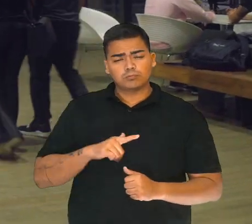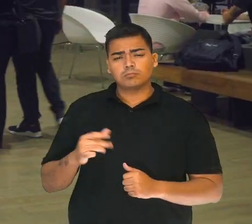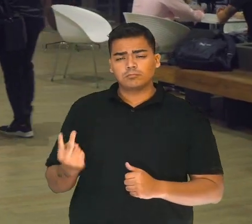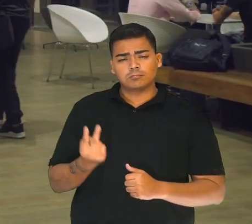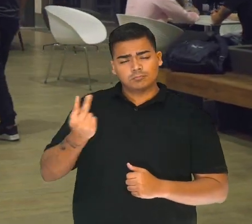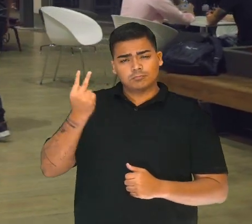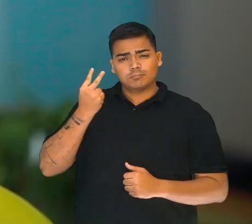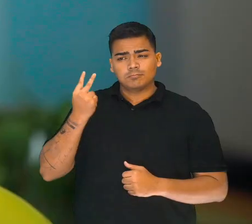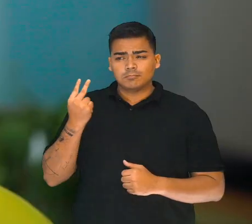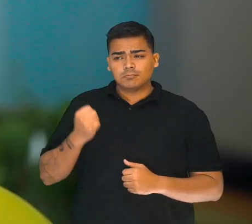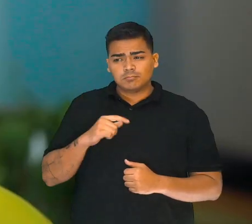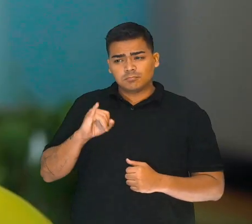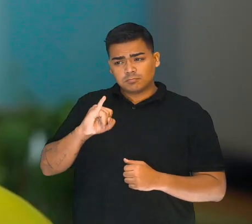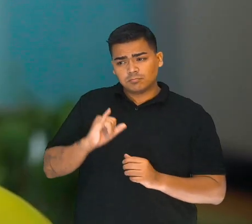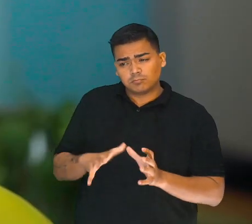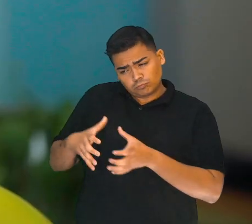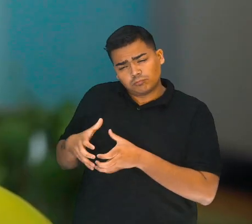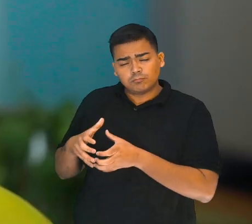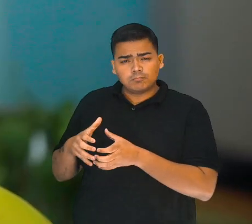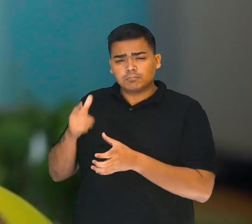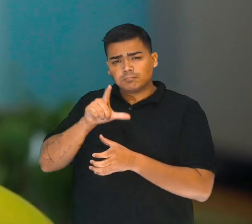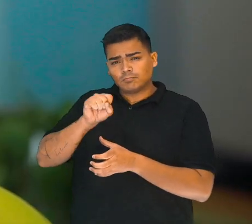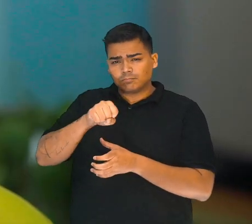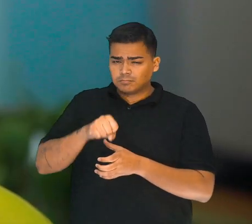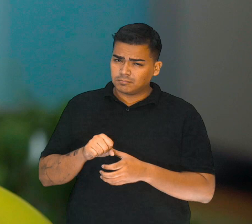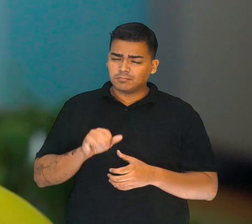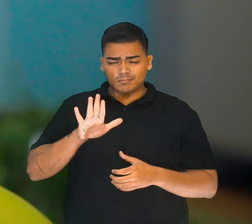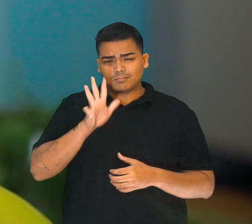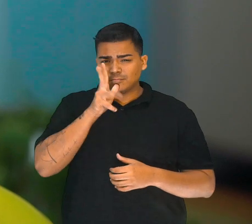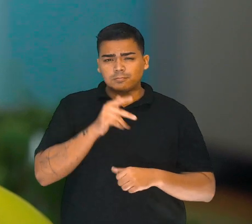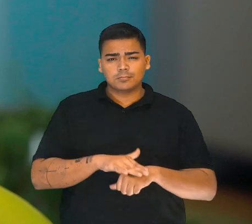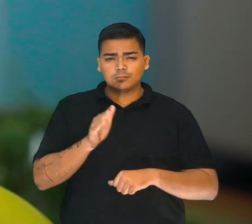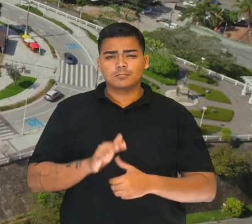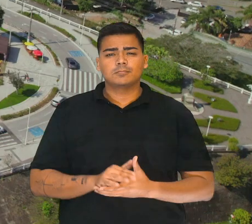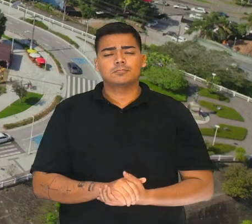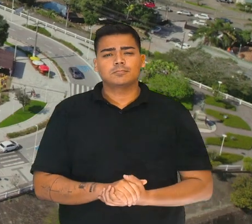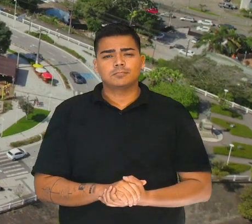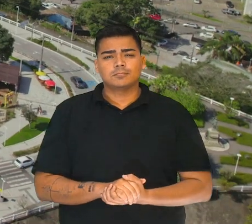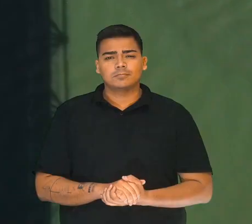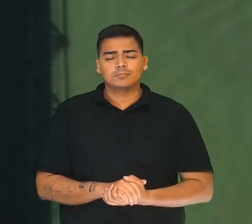muito mais fácil. Quem está isolado num outro lugar, é claro que consegue isso tudo, mas talvez tem que garimpar um pouco mais.